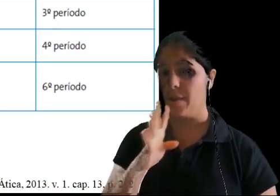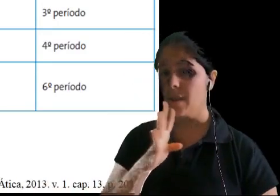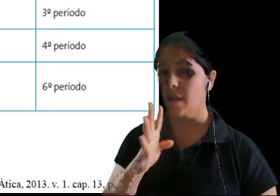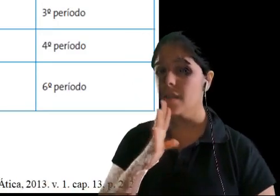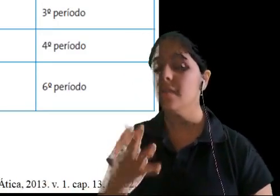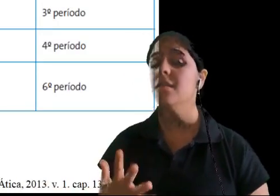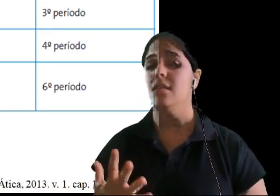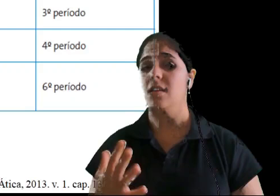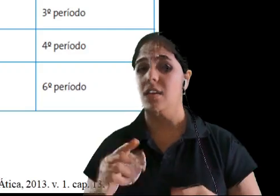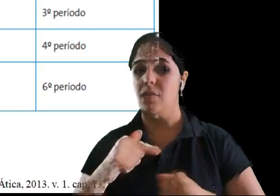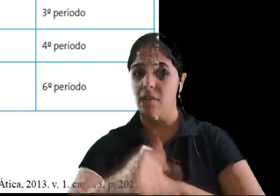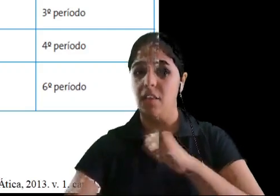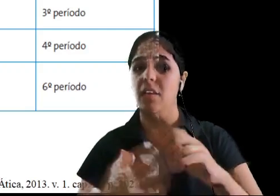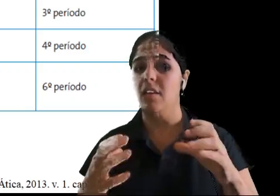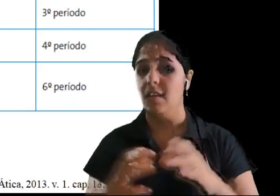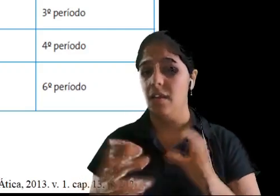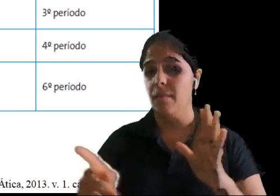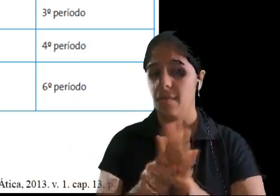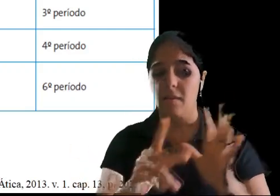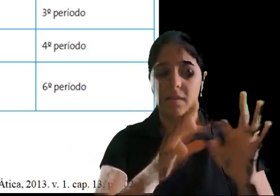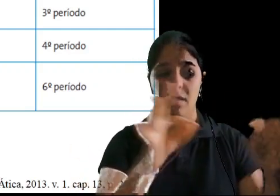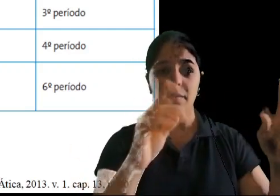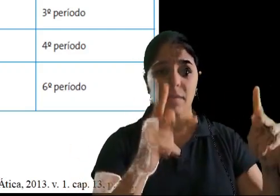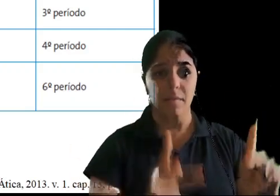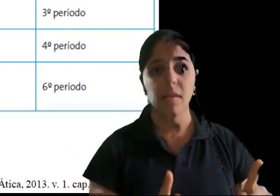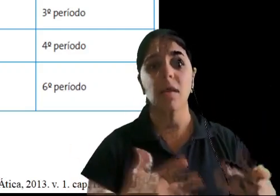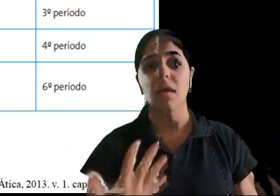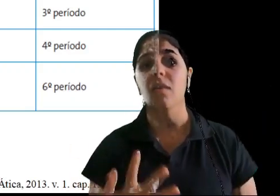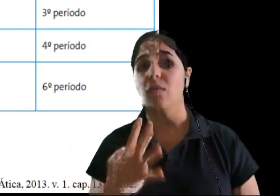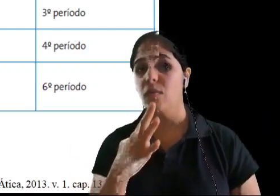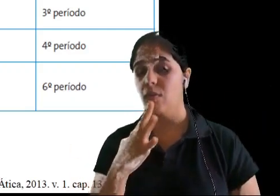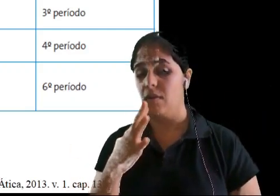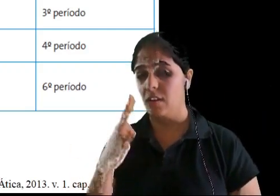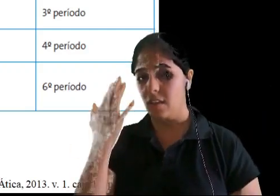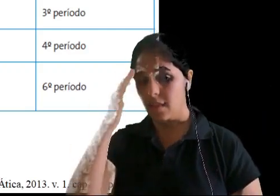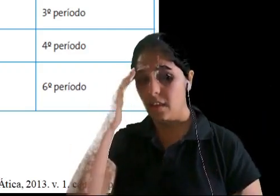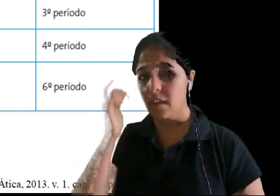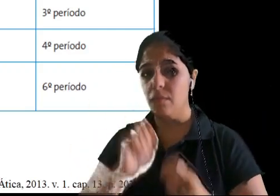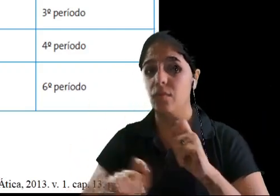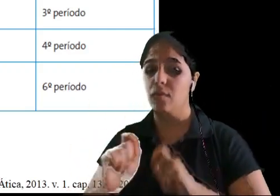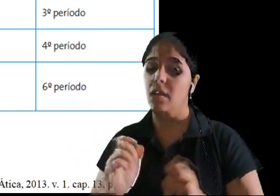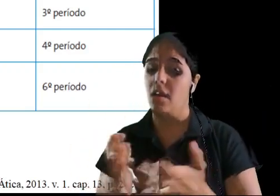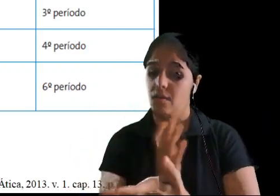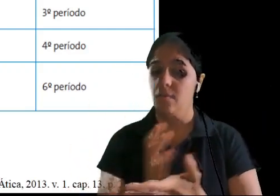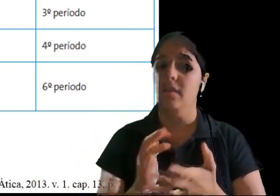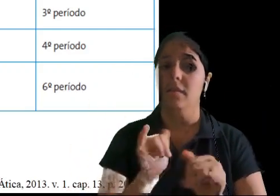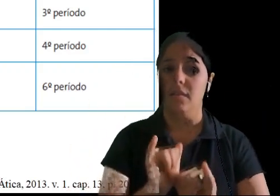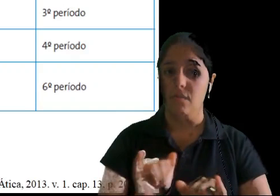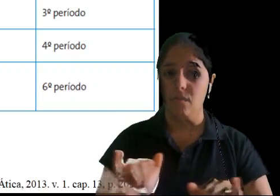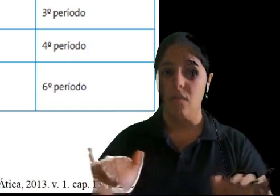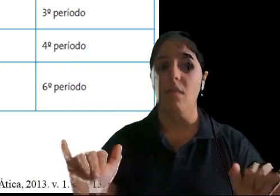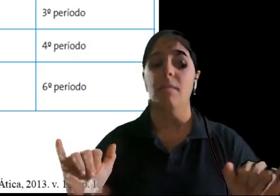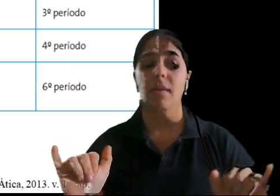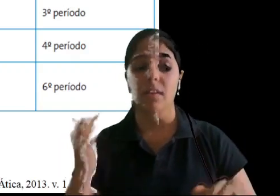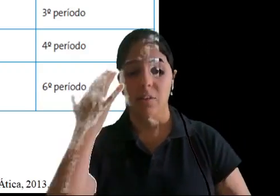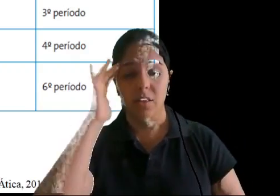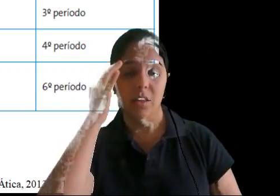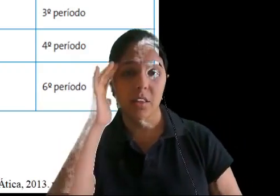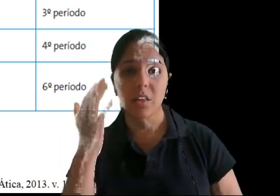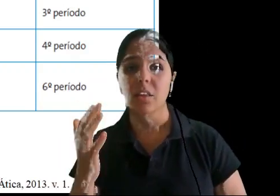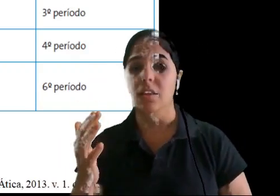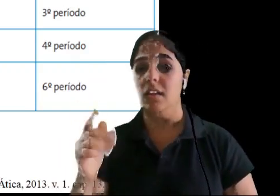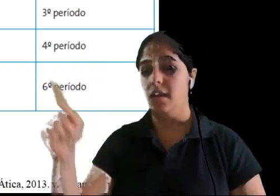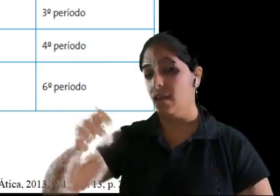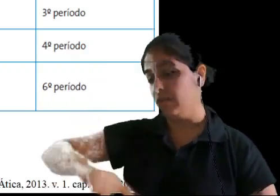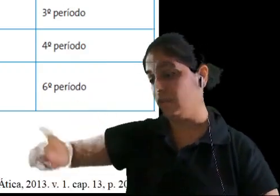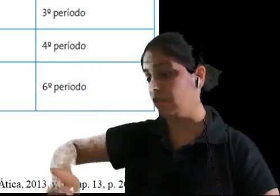do nosso elemento químico na tabela periódica, nós conseguimos extrair algumas informações sobre a